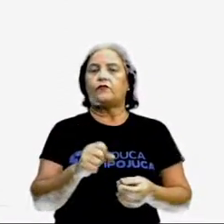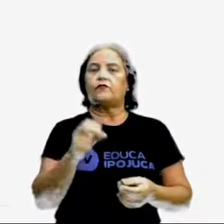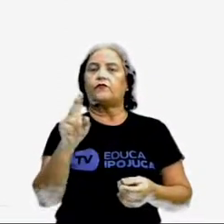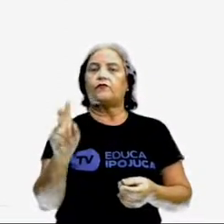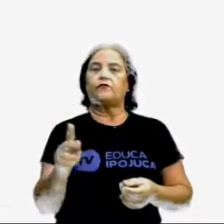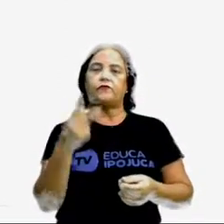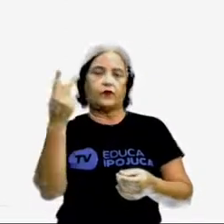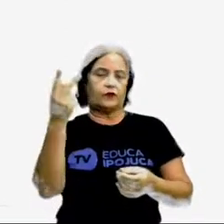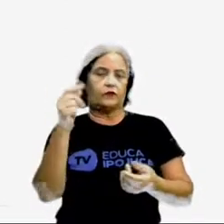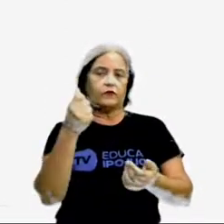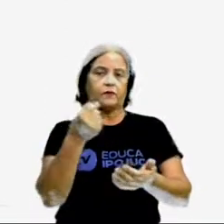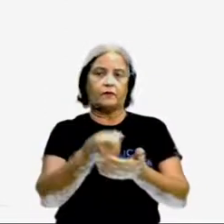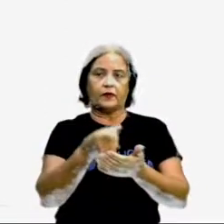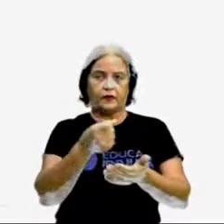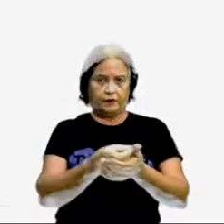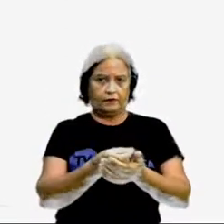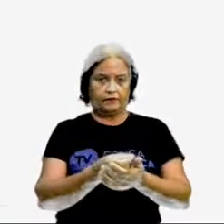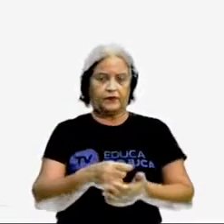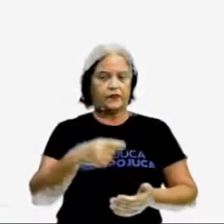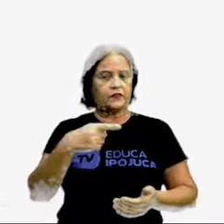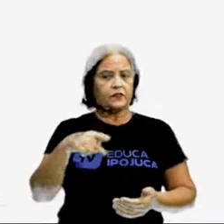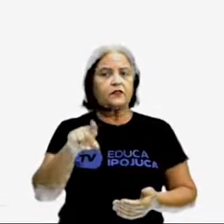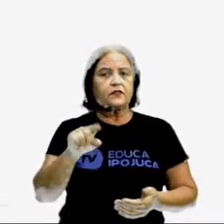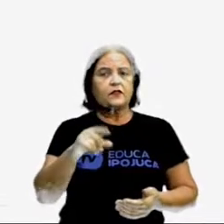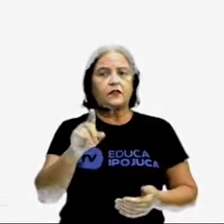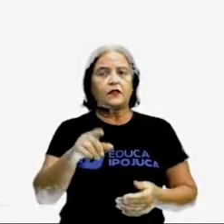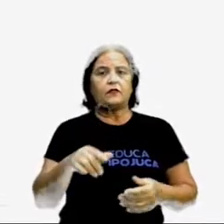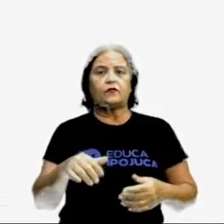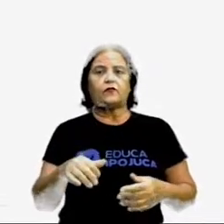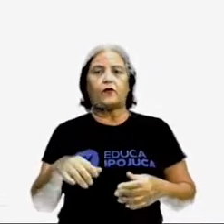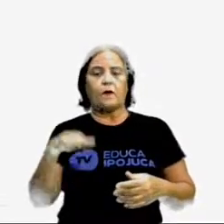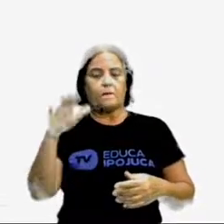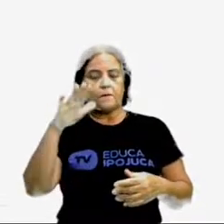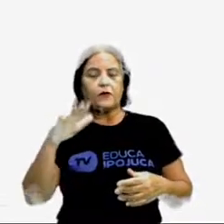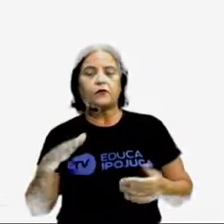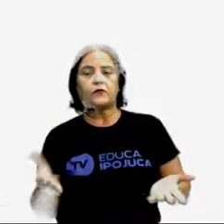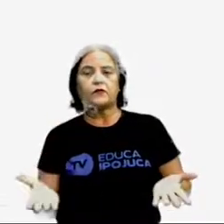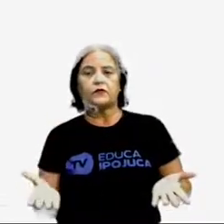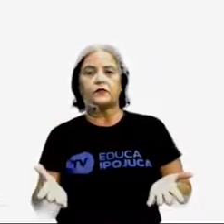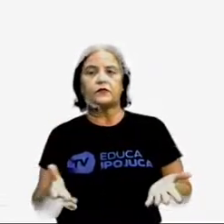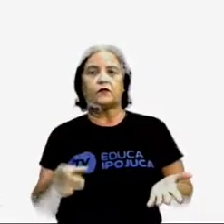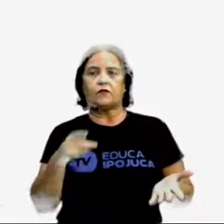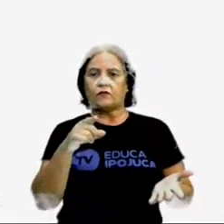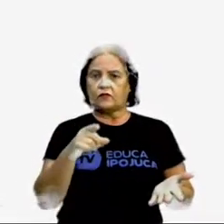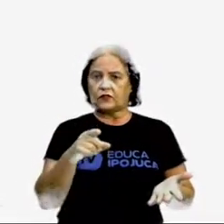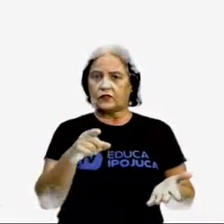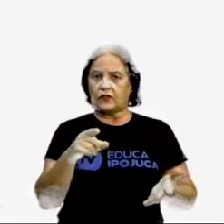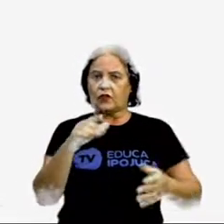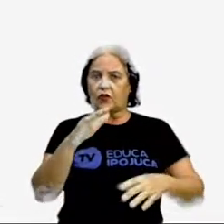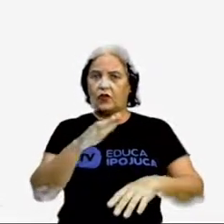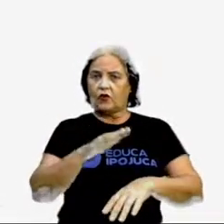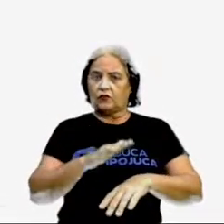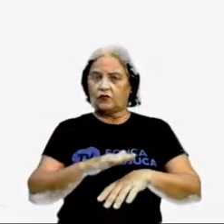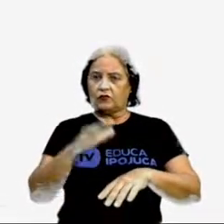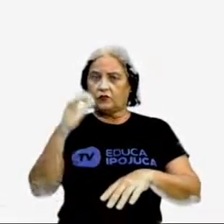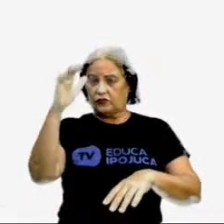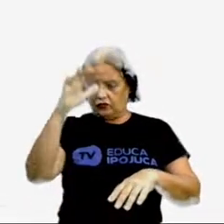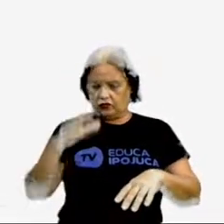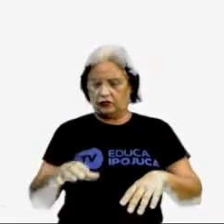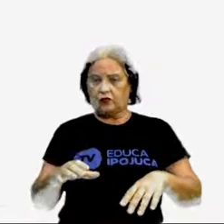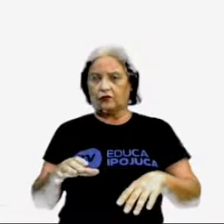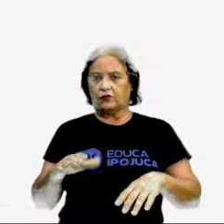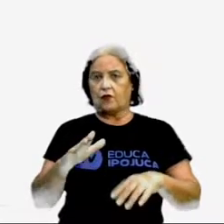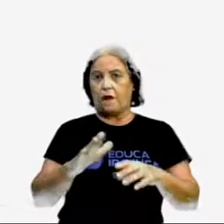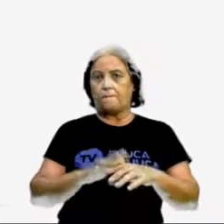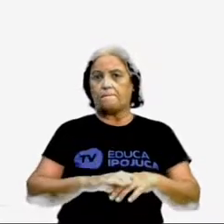promoção e o vendedor diz que o desconto é maior, você vai pagar mais ou menos?